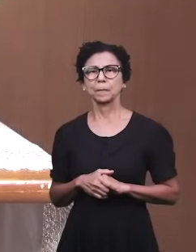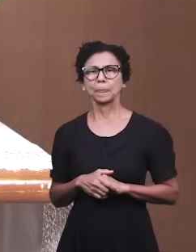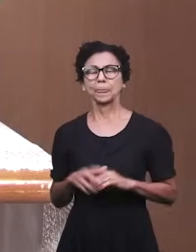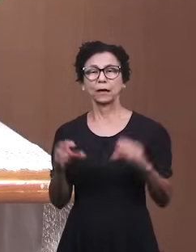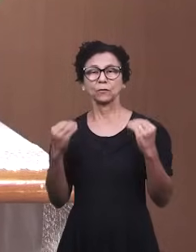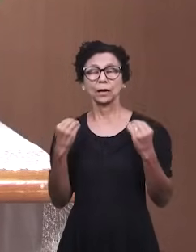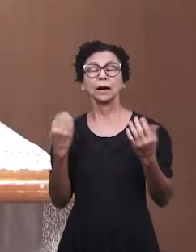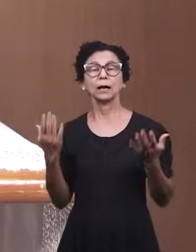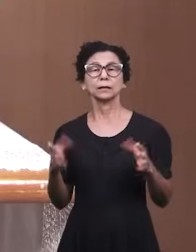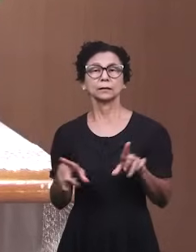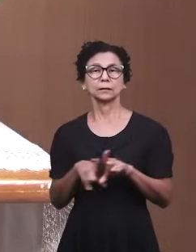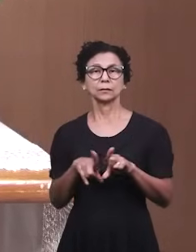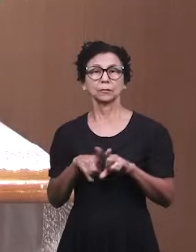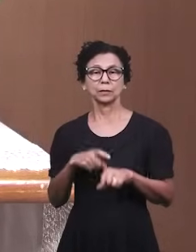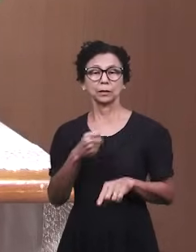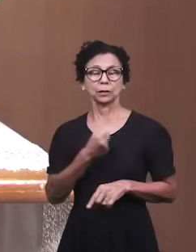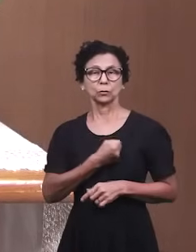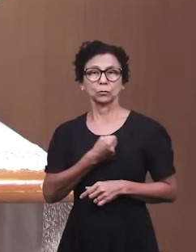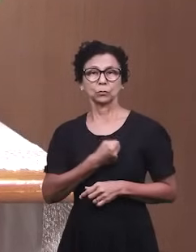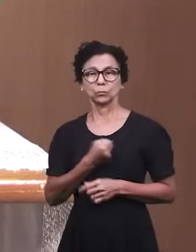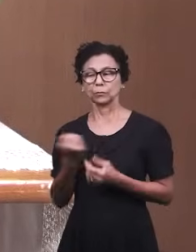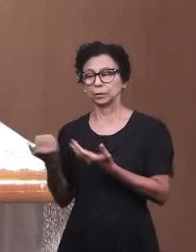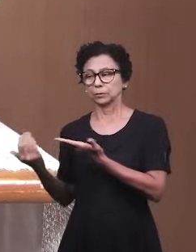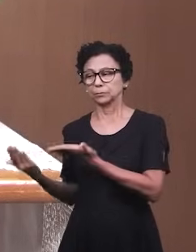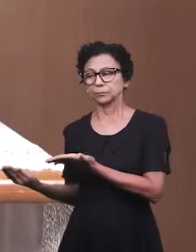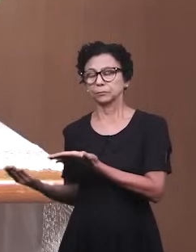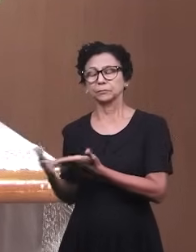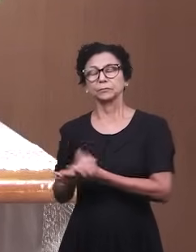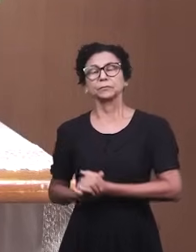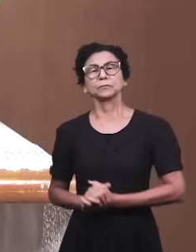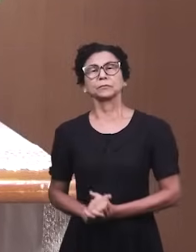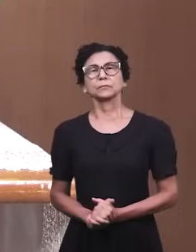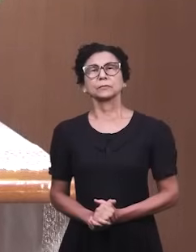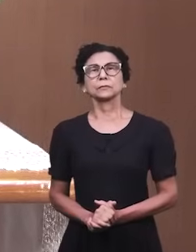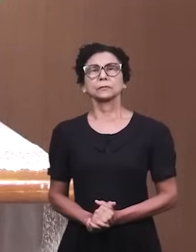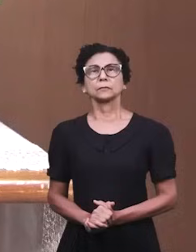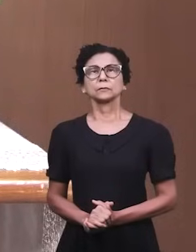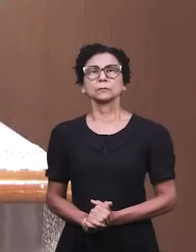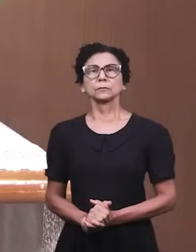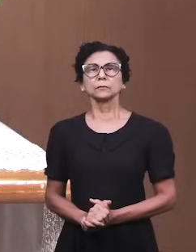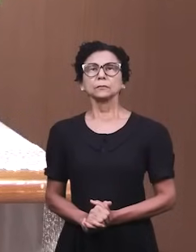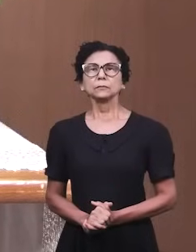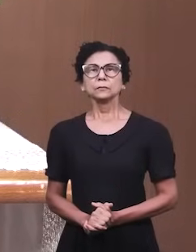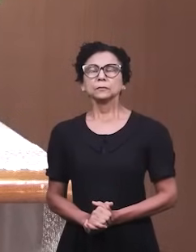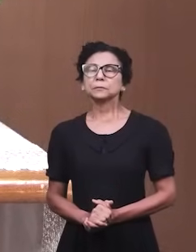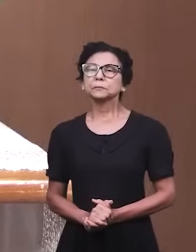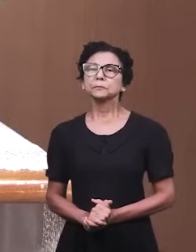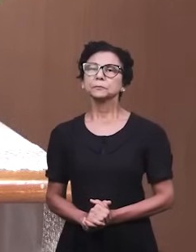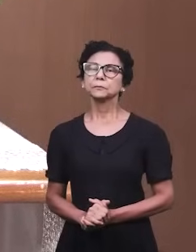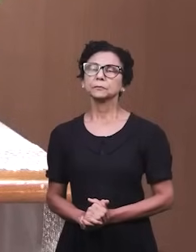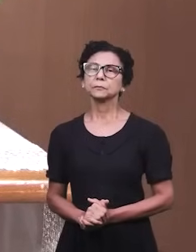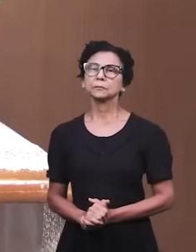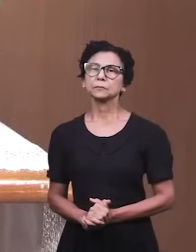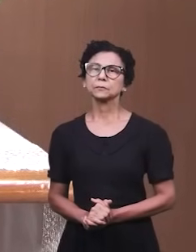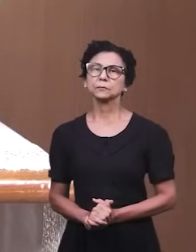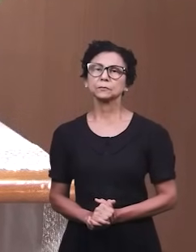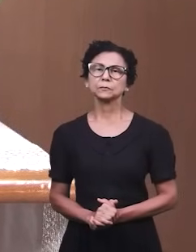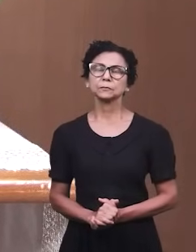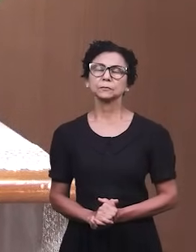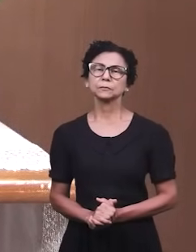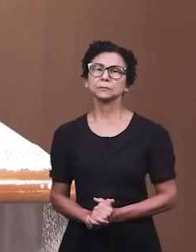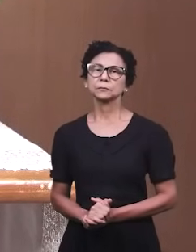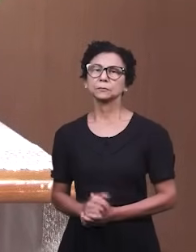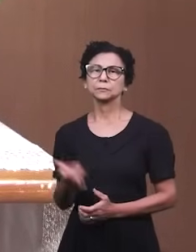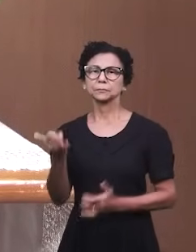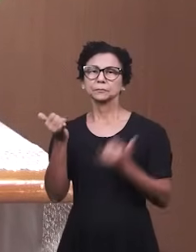uma oração, os pastores da Igreja Cristã Maranata estarão atentos a receber o seu chamado pelo